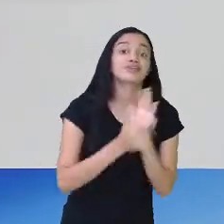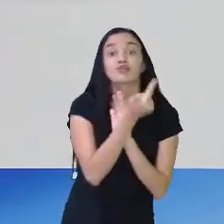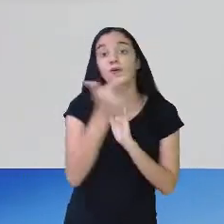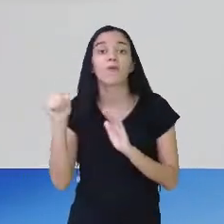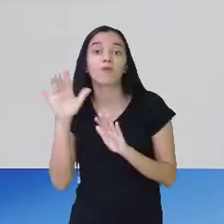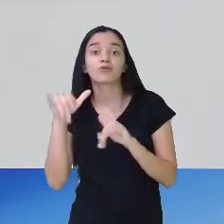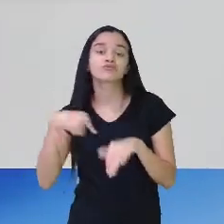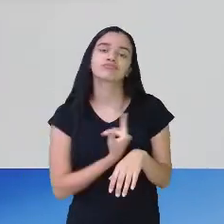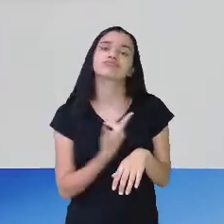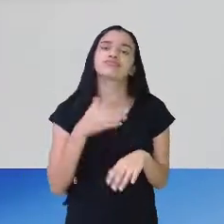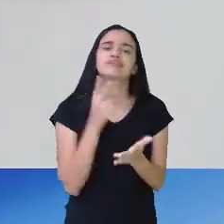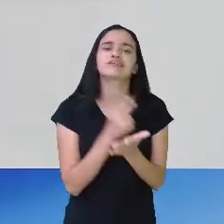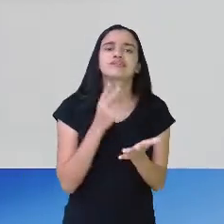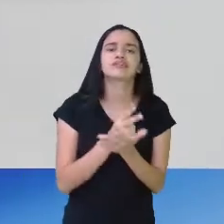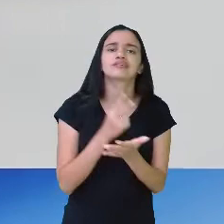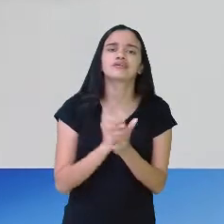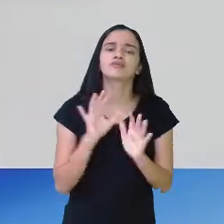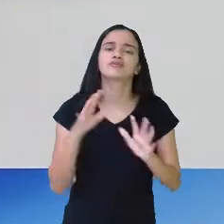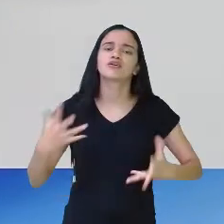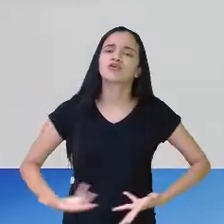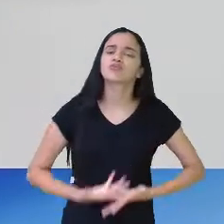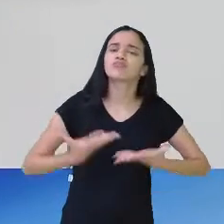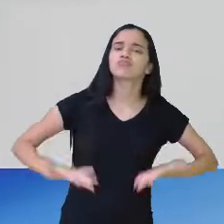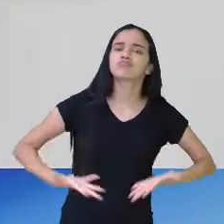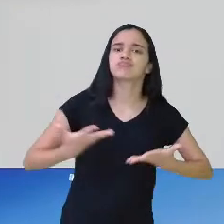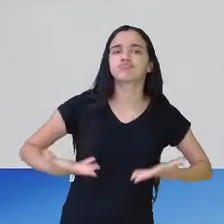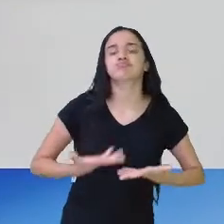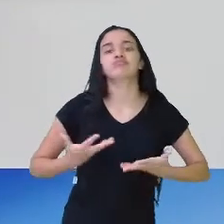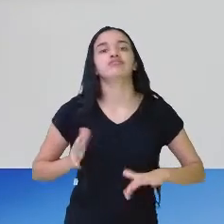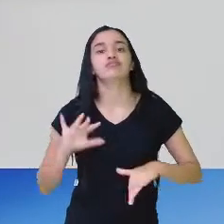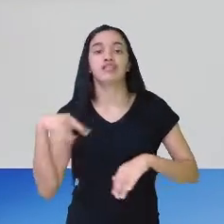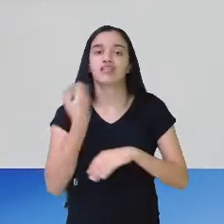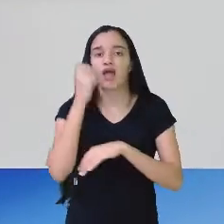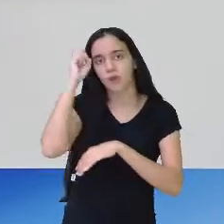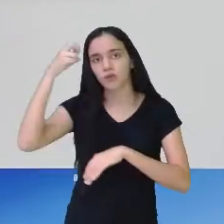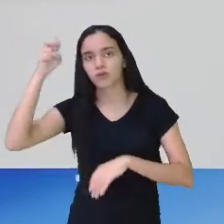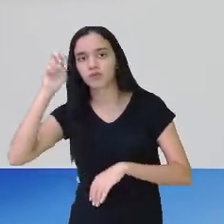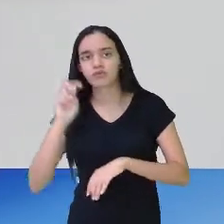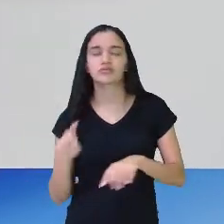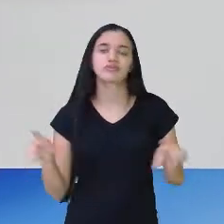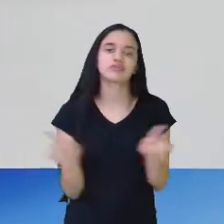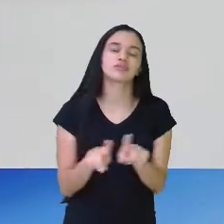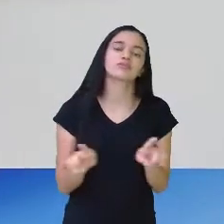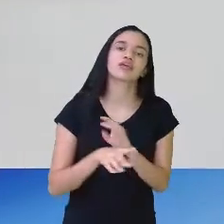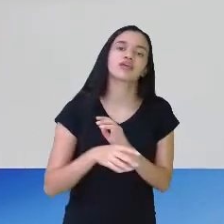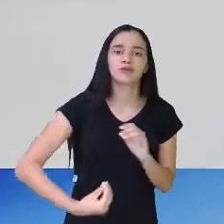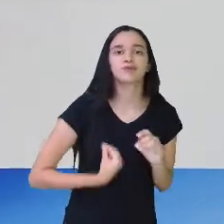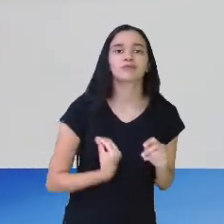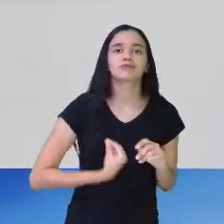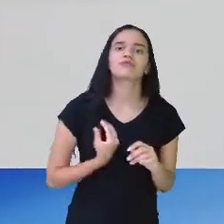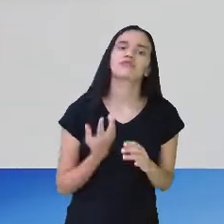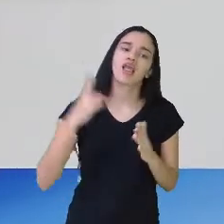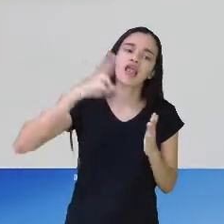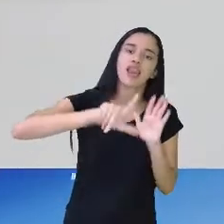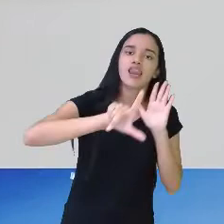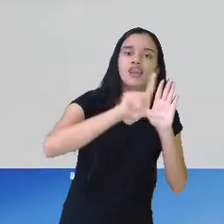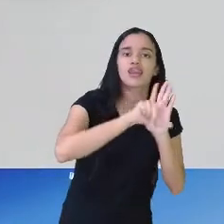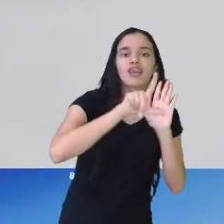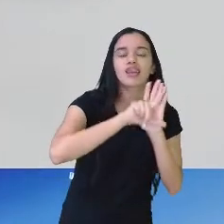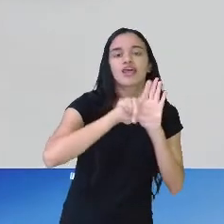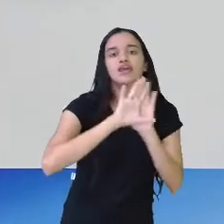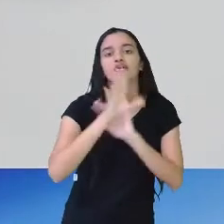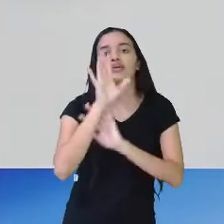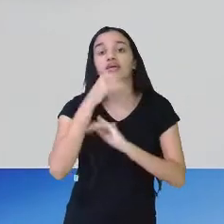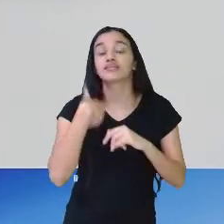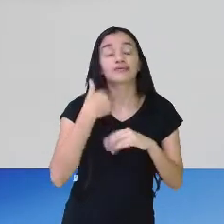a gente é sempre inspirado, a gente está impregnado na cultura, a gente convive com isso, lê, escuta,